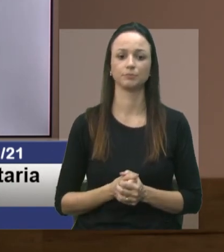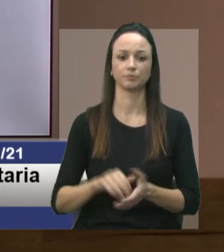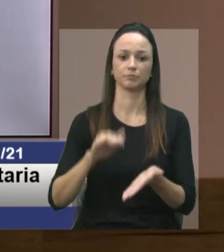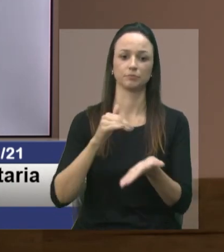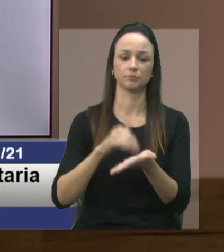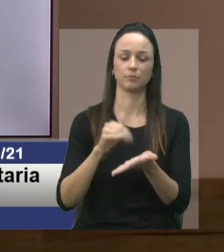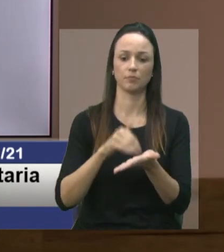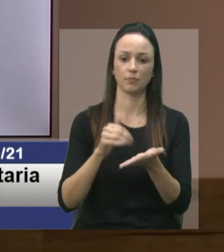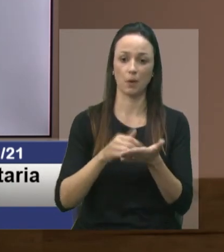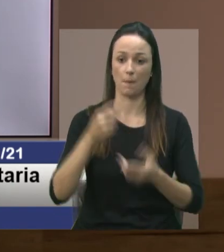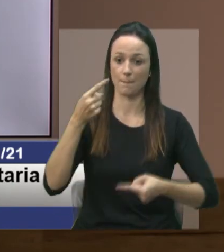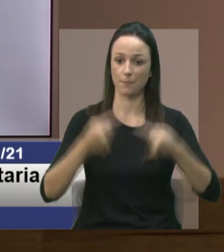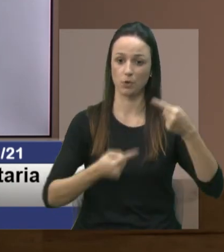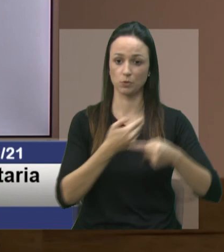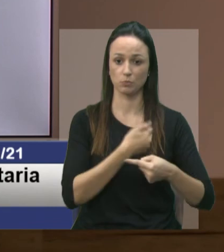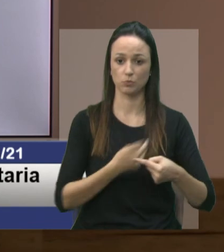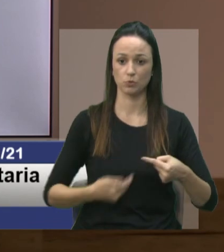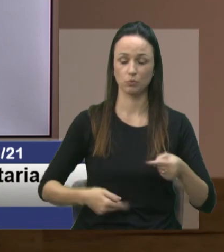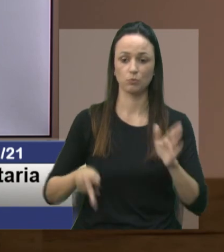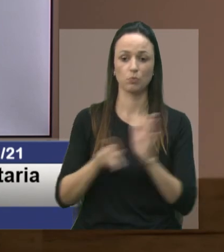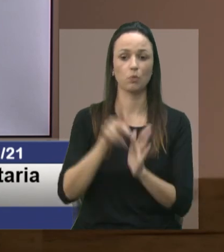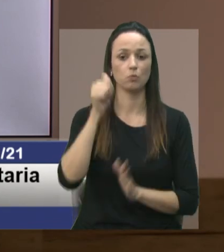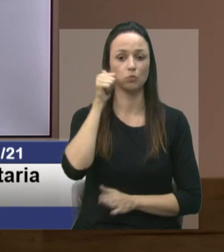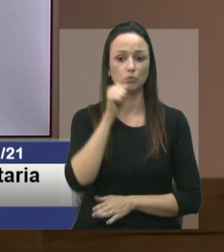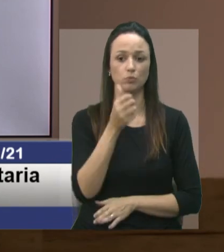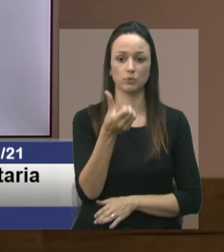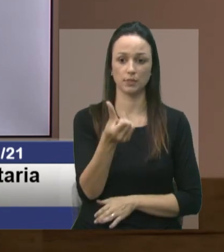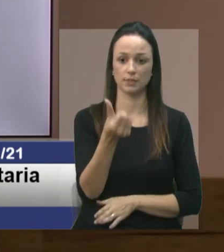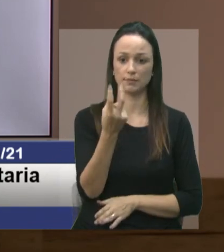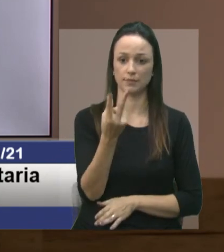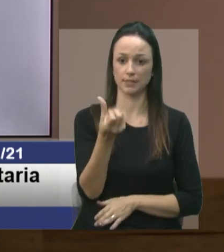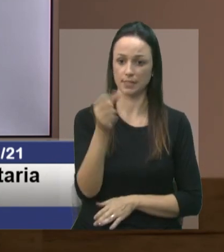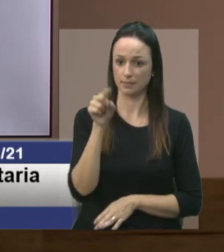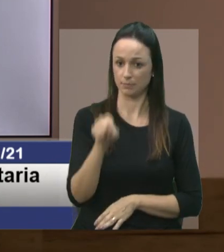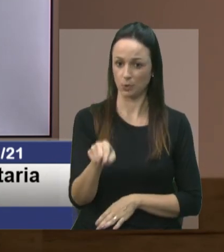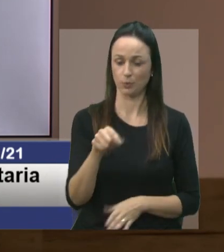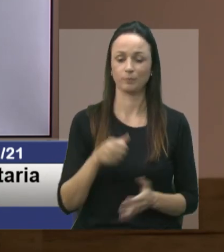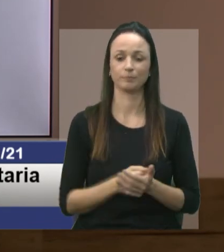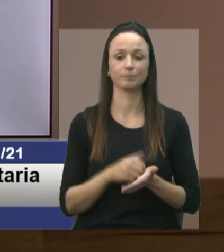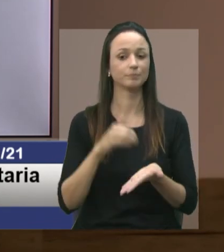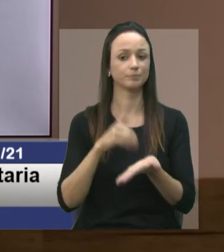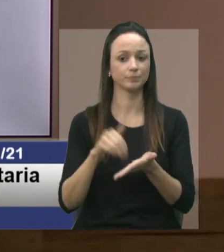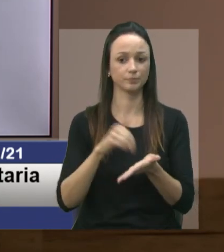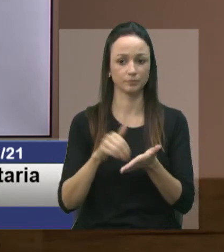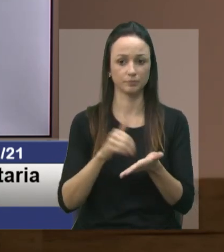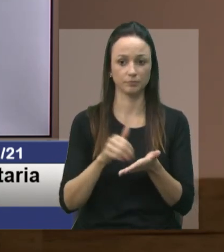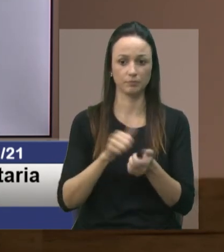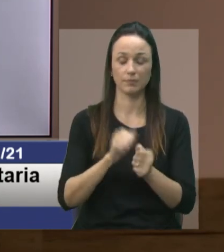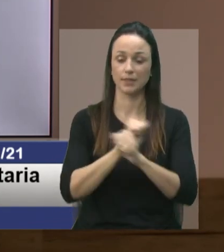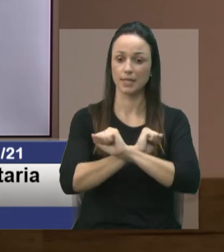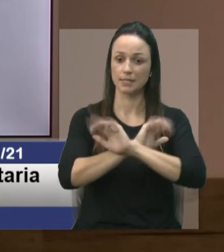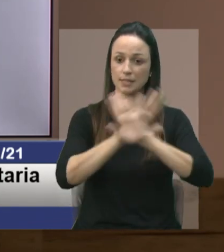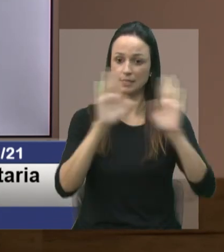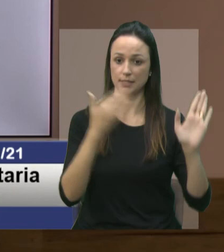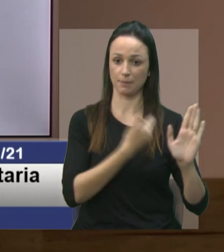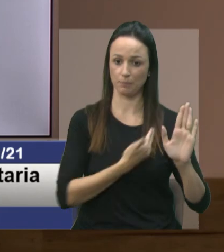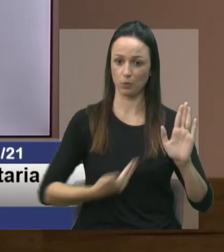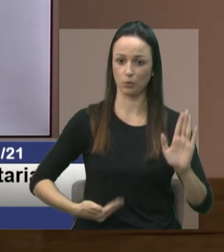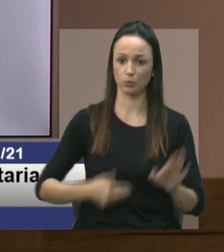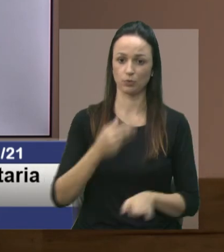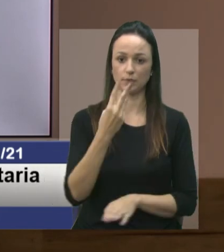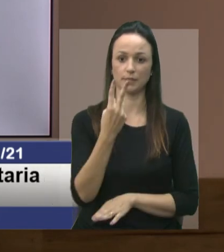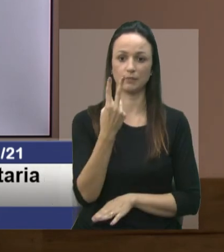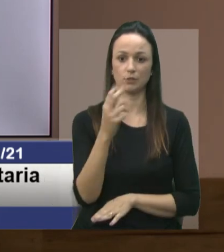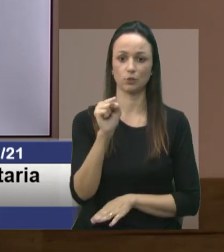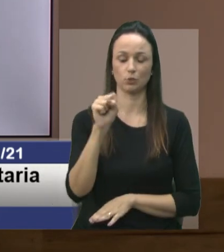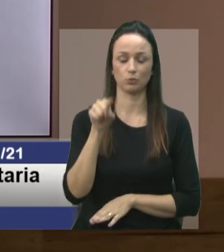Secretaria de Políticas Públicas para Mulheres, R$ 626.000. Secretaria de Transparência Pública,